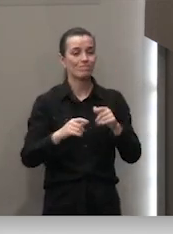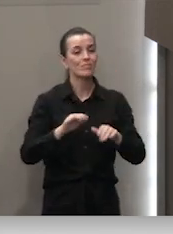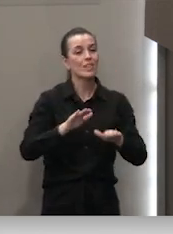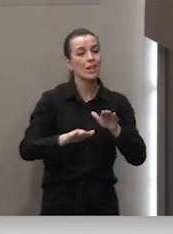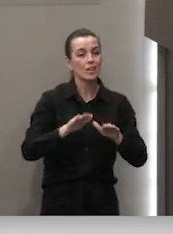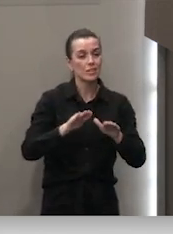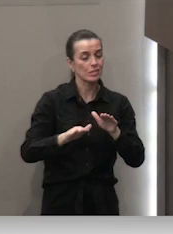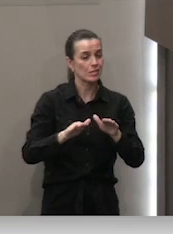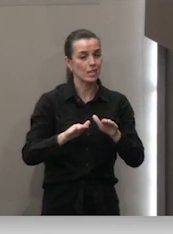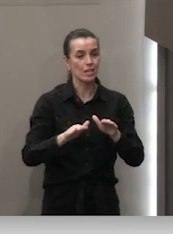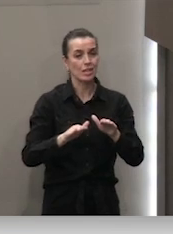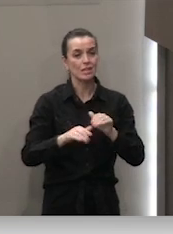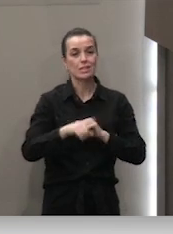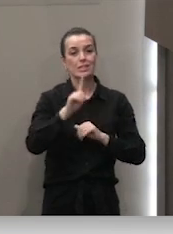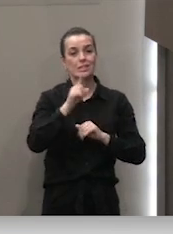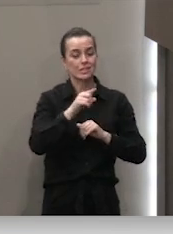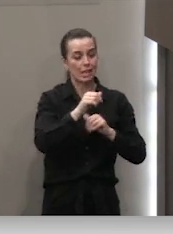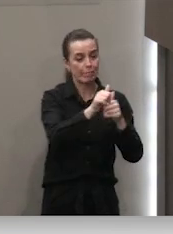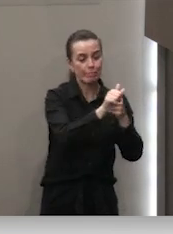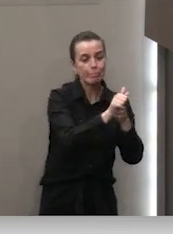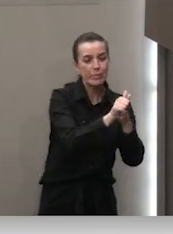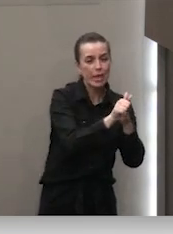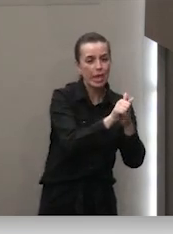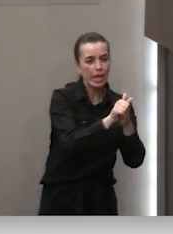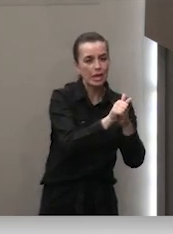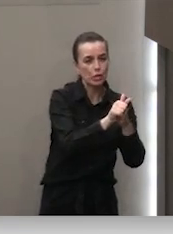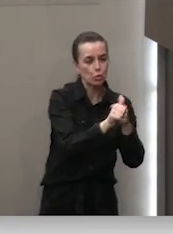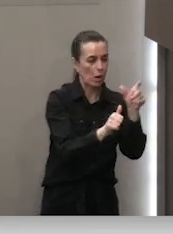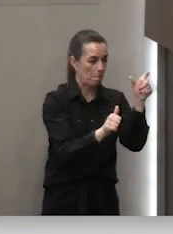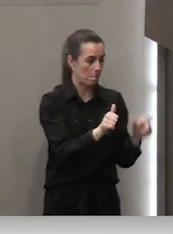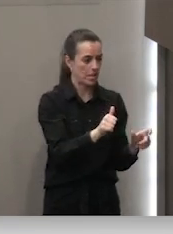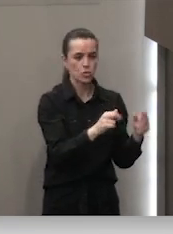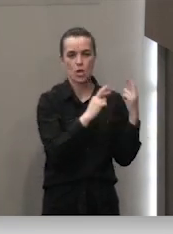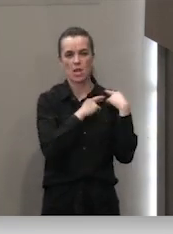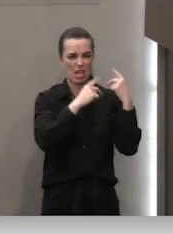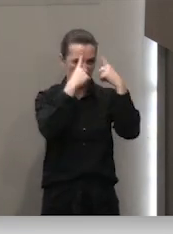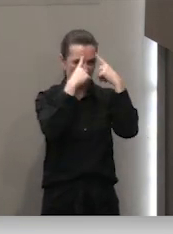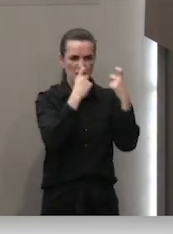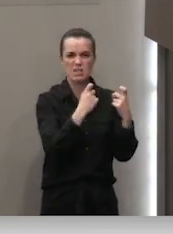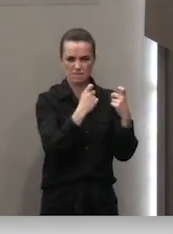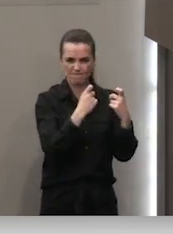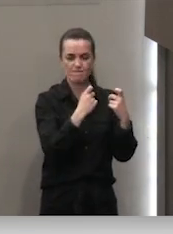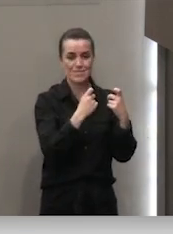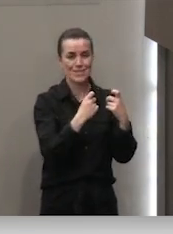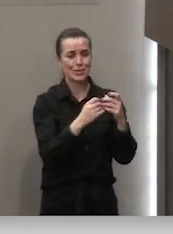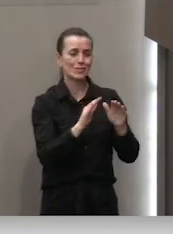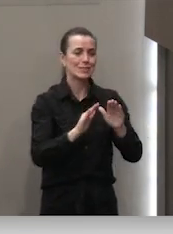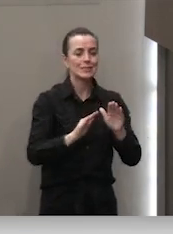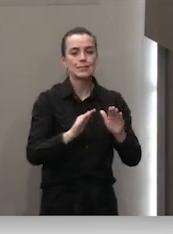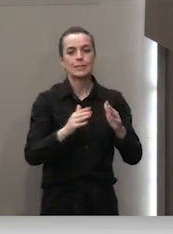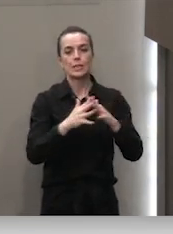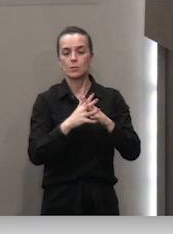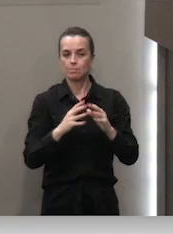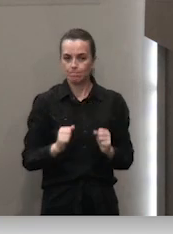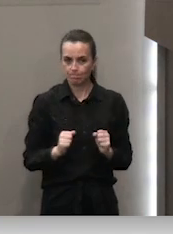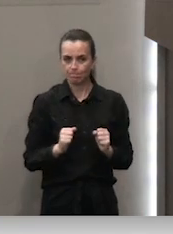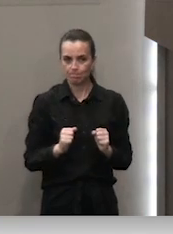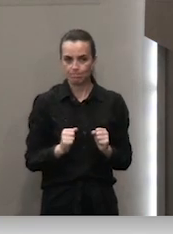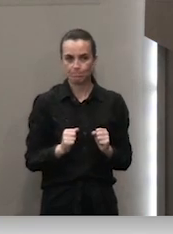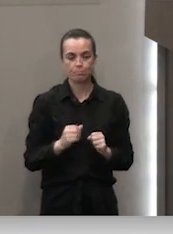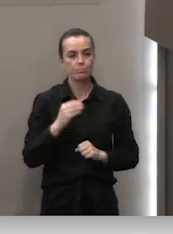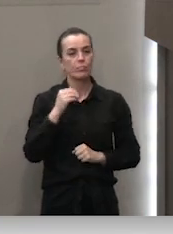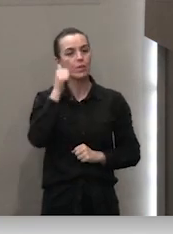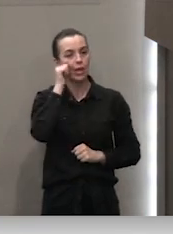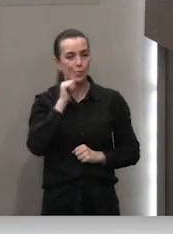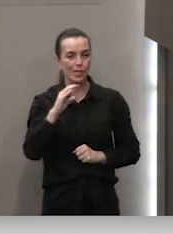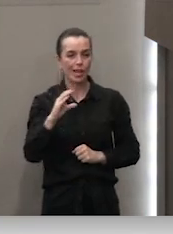dessa residência, dessa casa e dessas pessoas. Então, a doutora Karine Bona é uma pessoa que faz um trabalho, e nós podíamos aqui, como eu